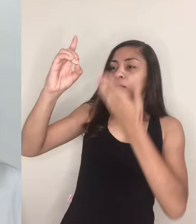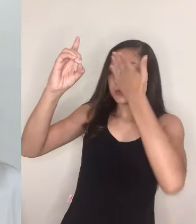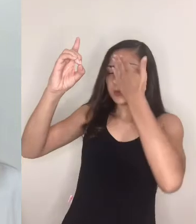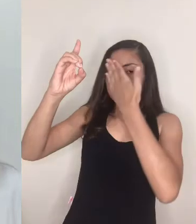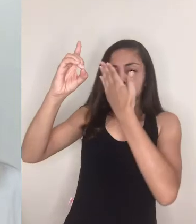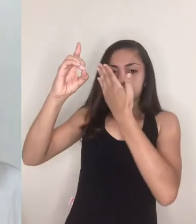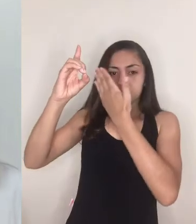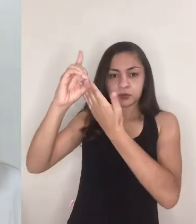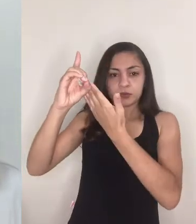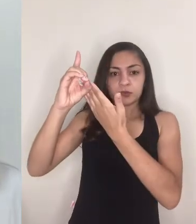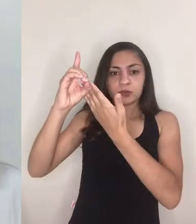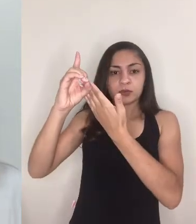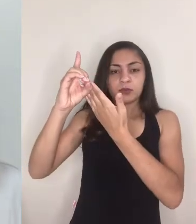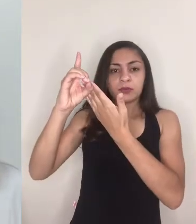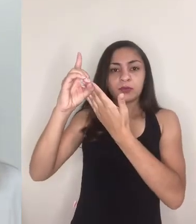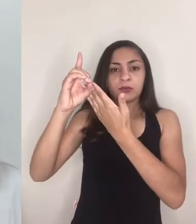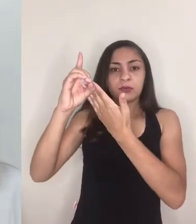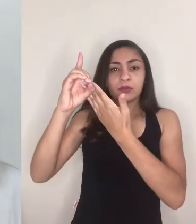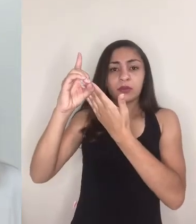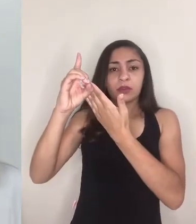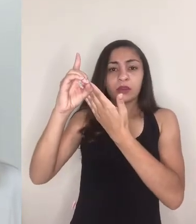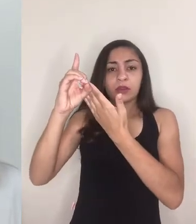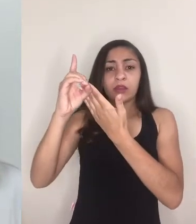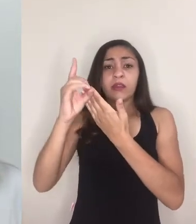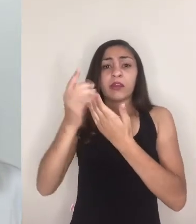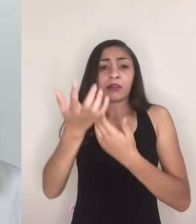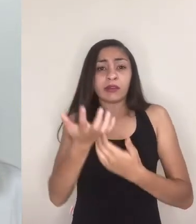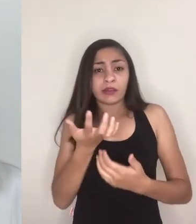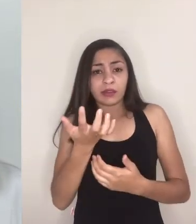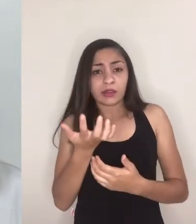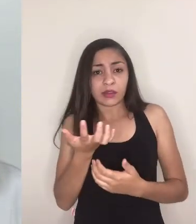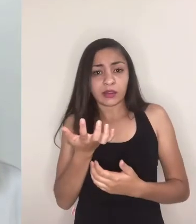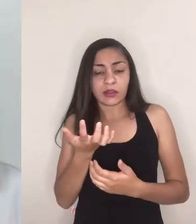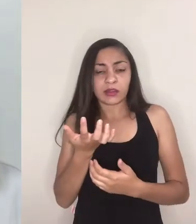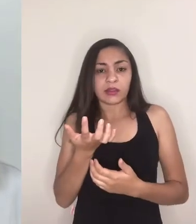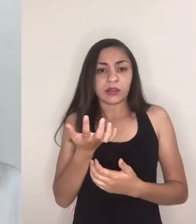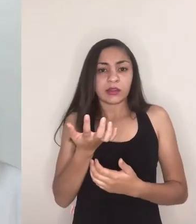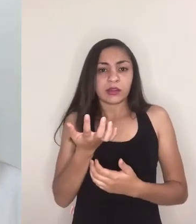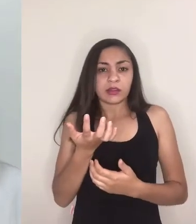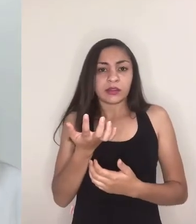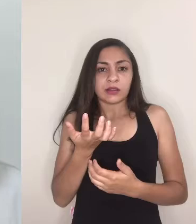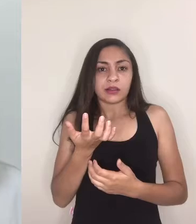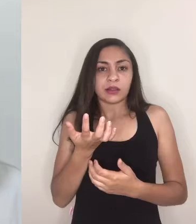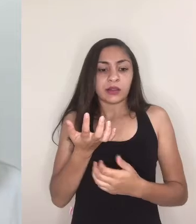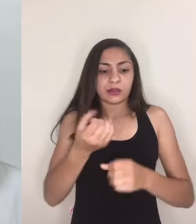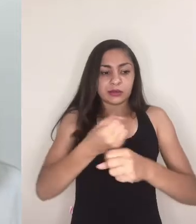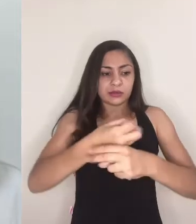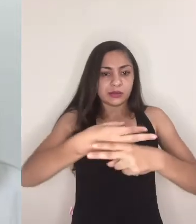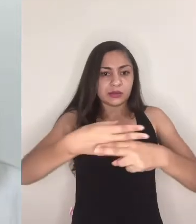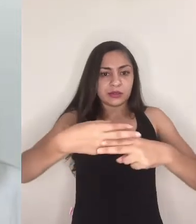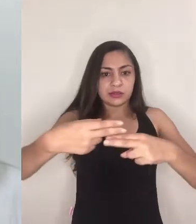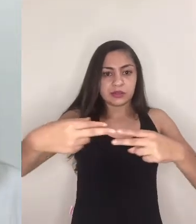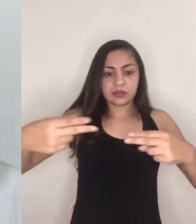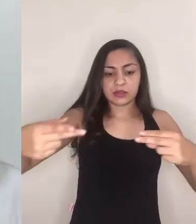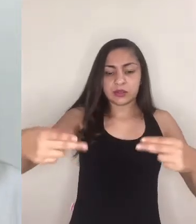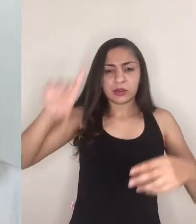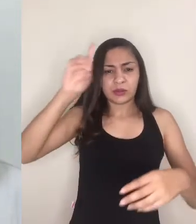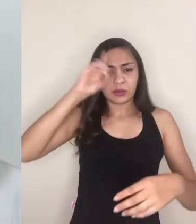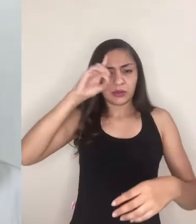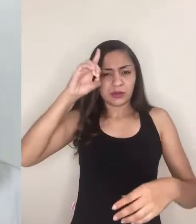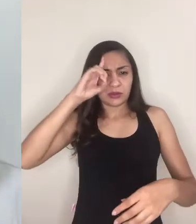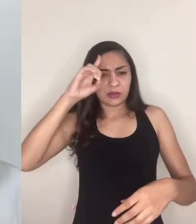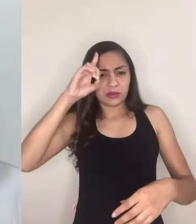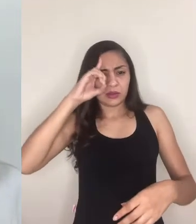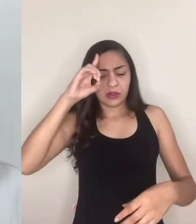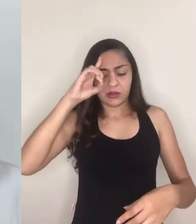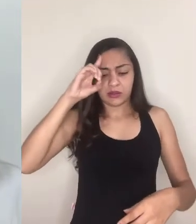Deus, não lhe é requerido armamento bélico para a batalha do dia a dia. Então,